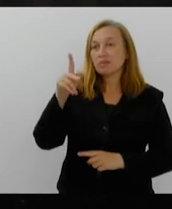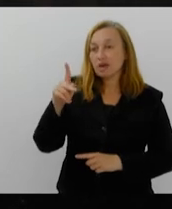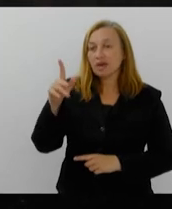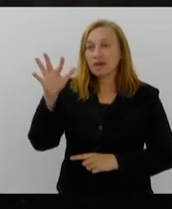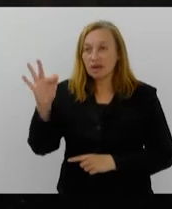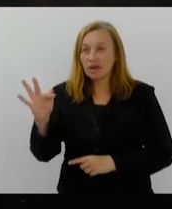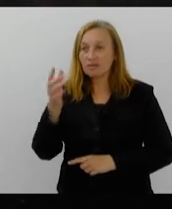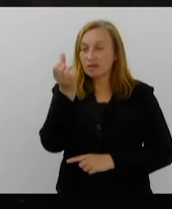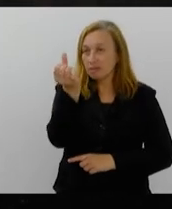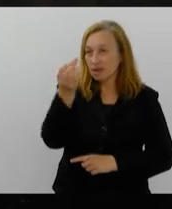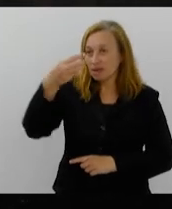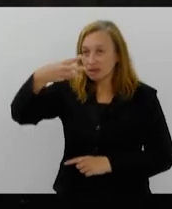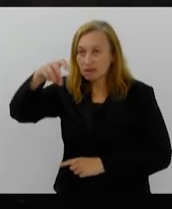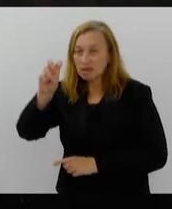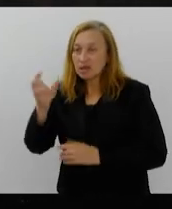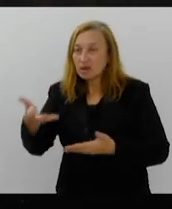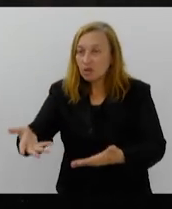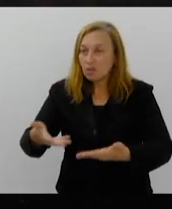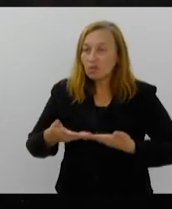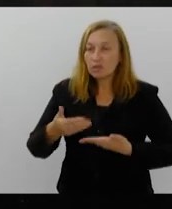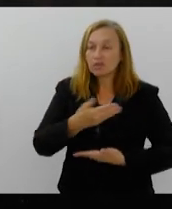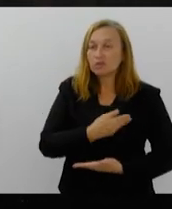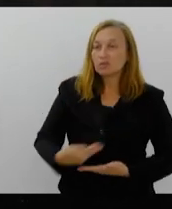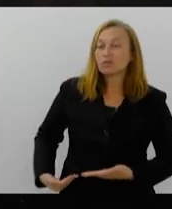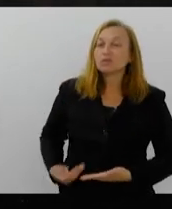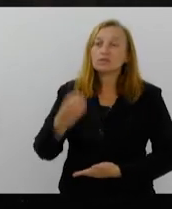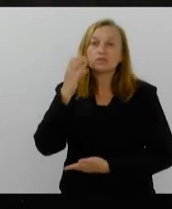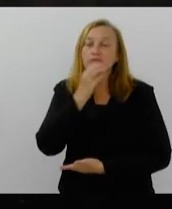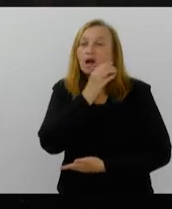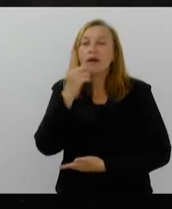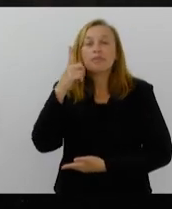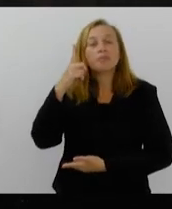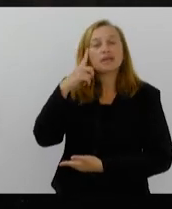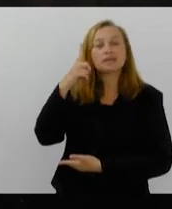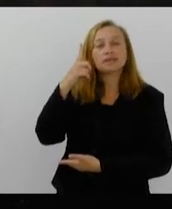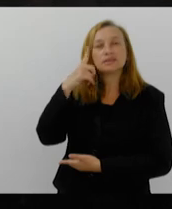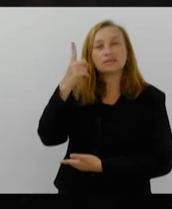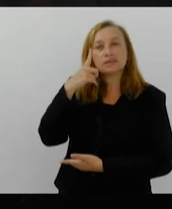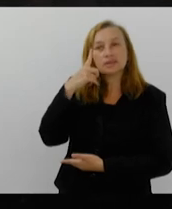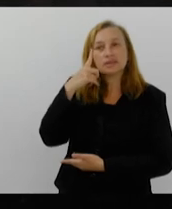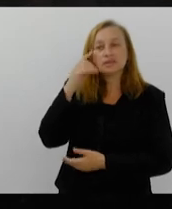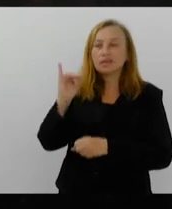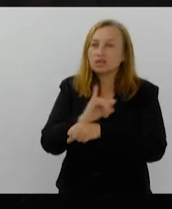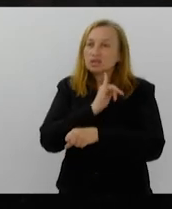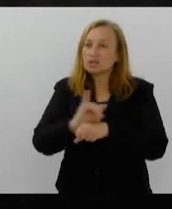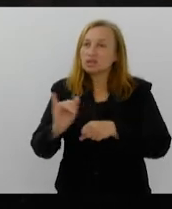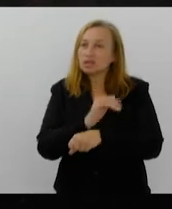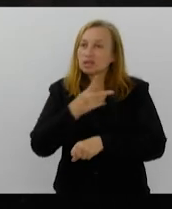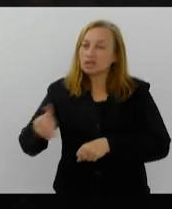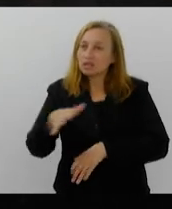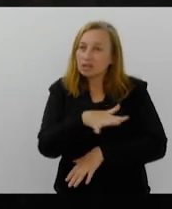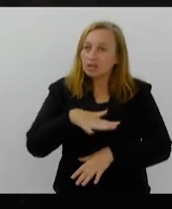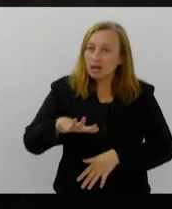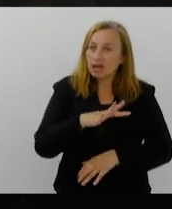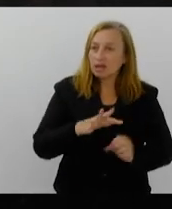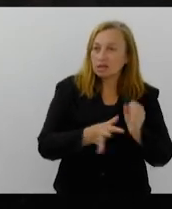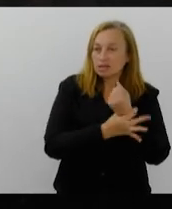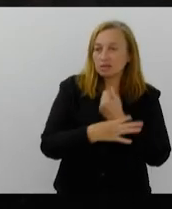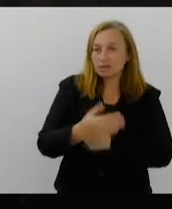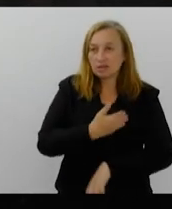um convite ao governador Cláudio Castro a repensar as suas estratégias no campo da segurança